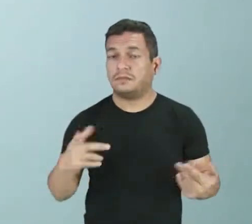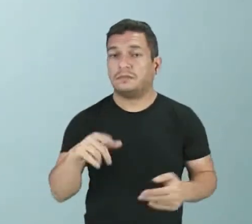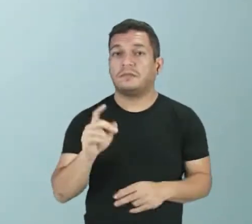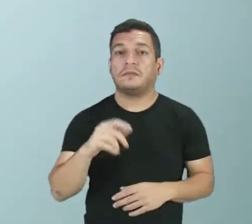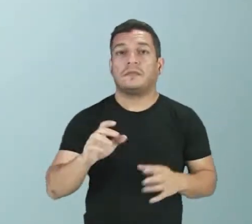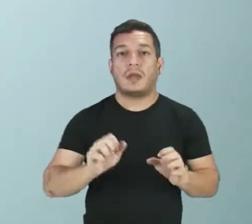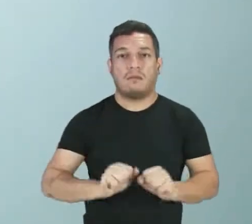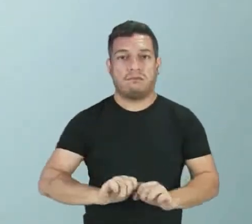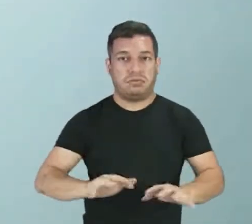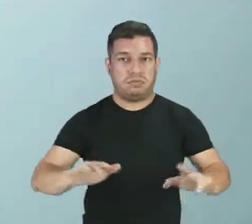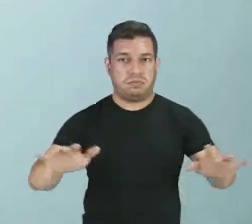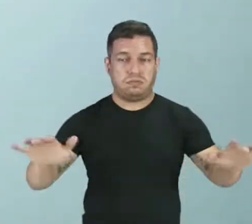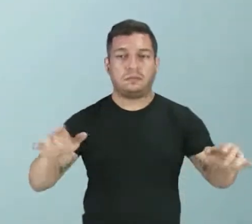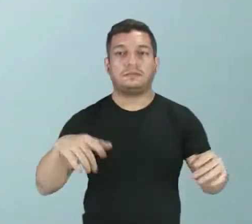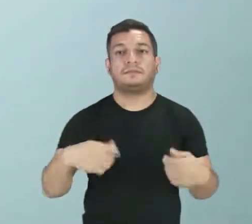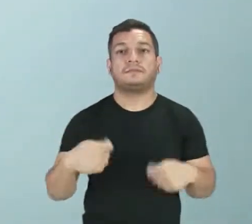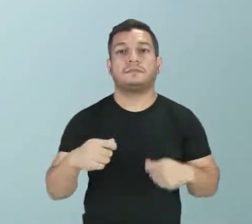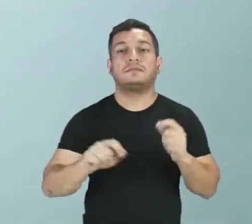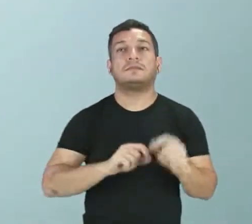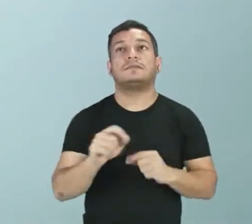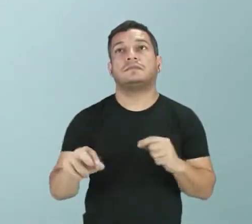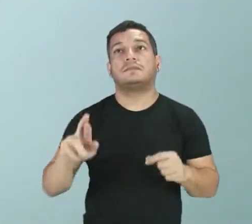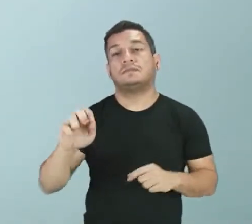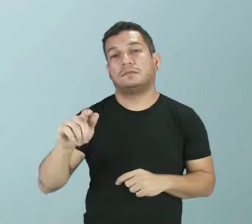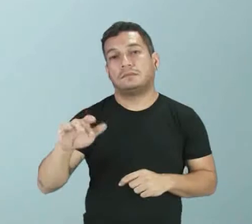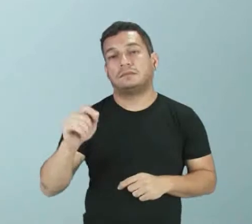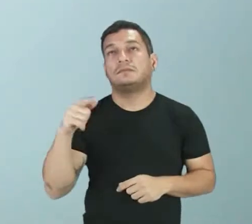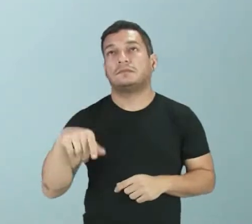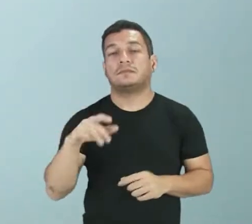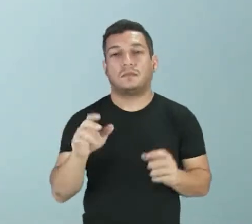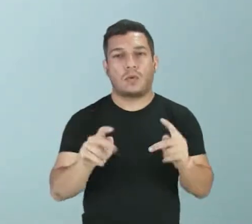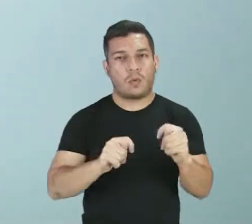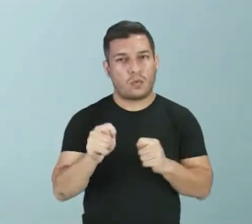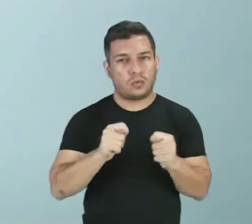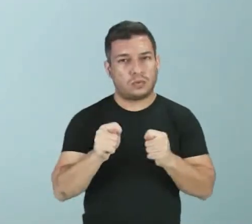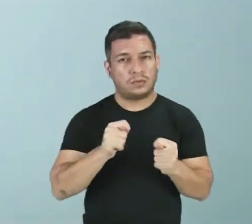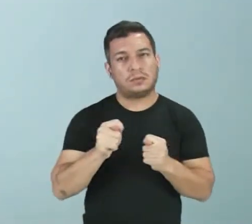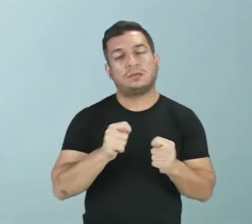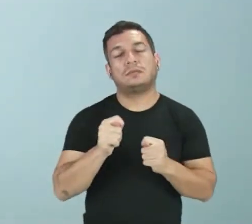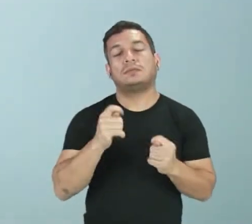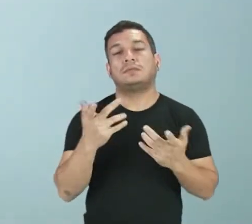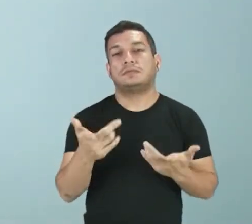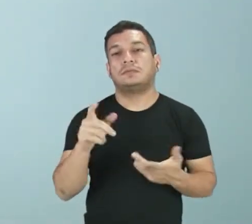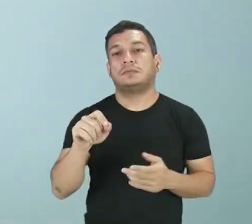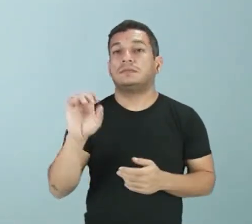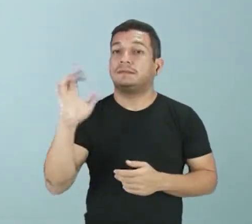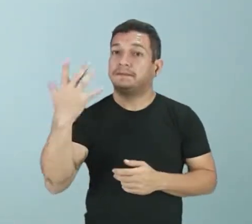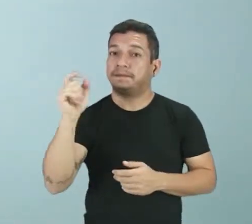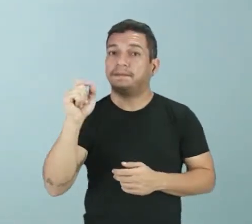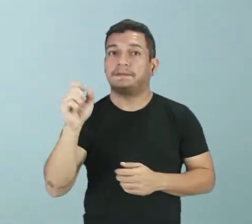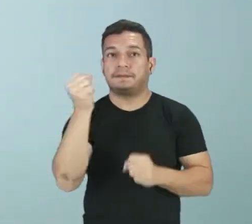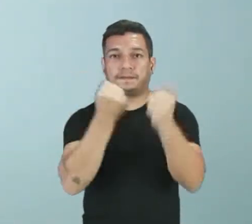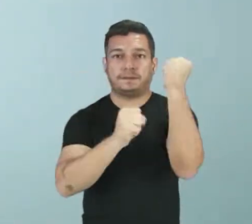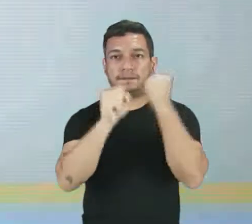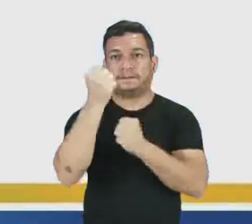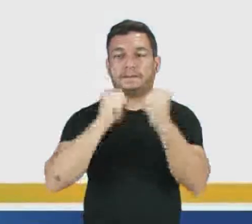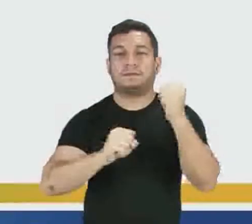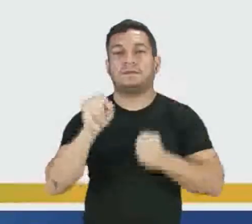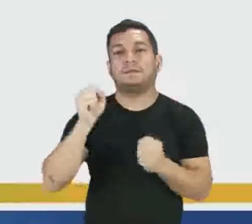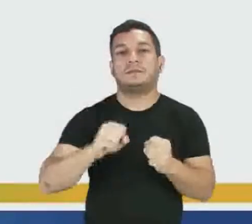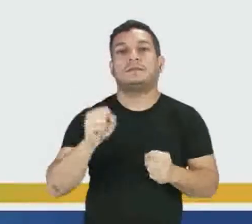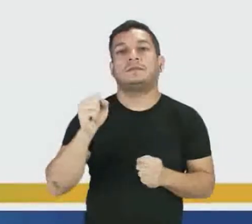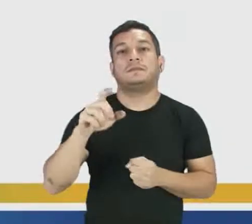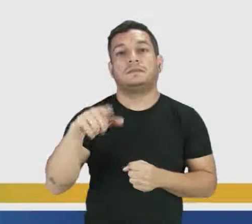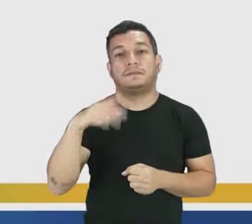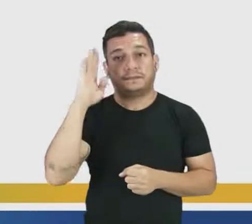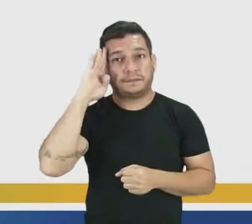caso das bombas, é necessário que essa reação seja controlada, que é o que vai ocorrer nas usinas nucleares.